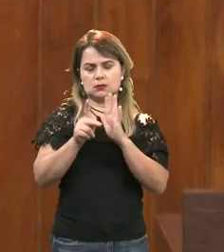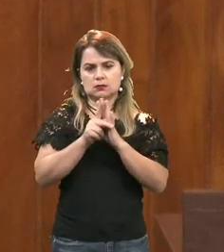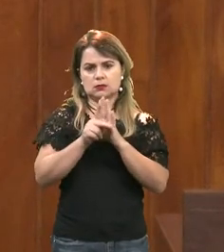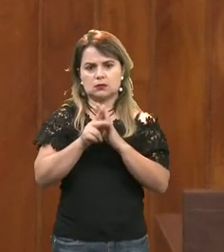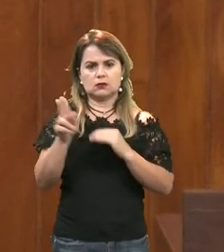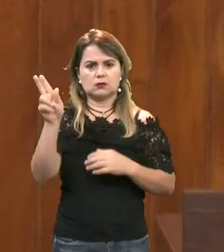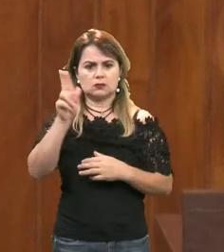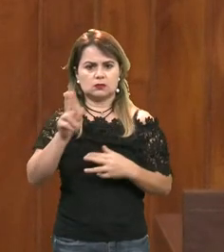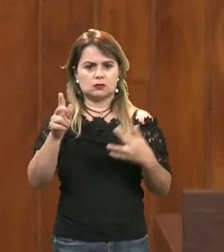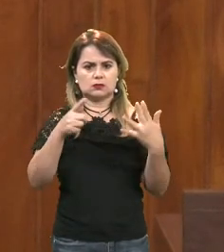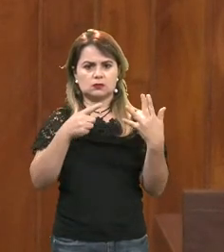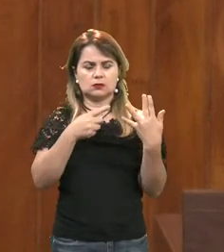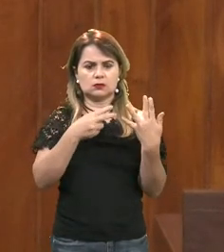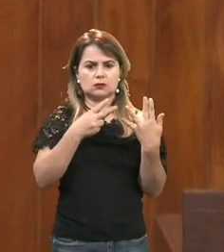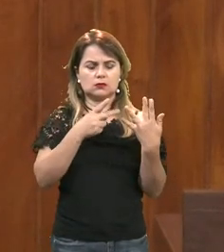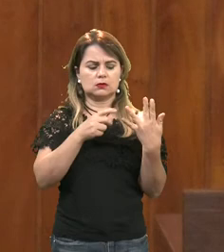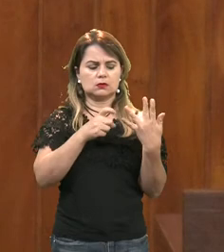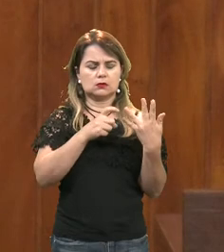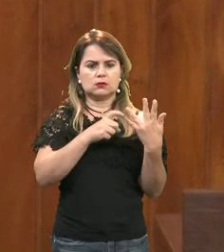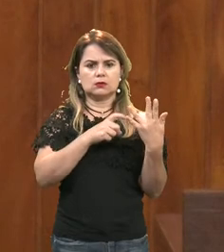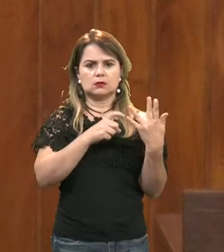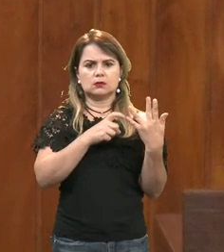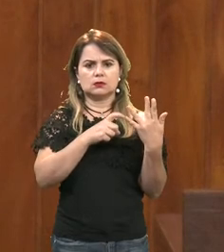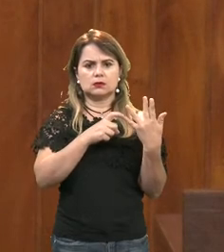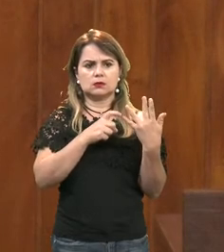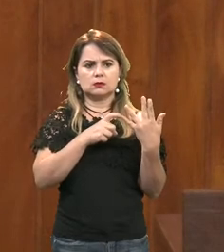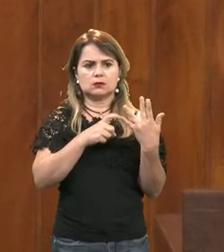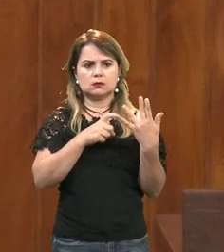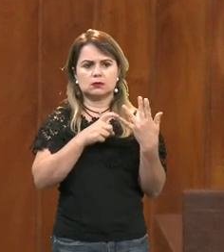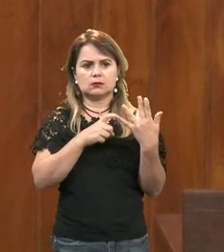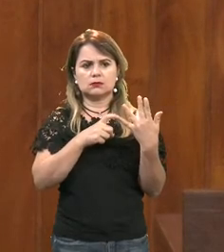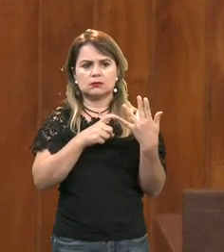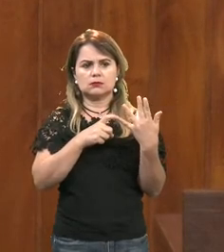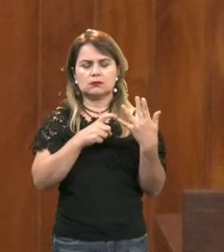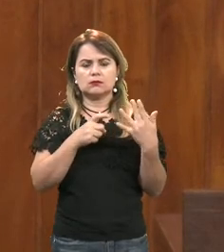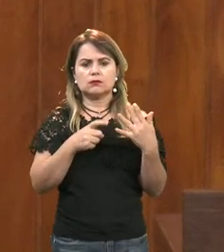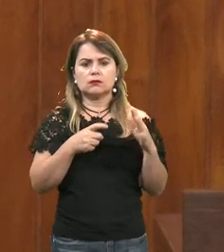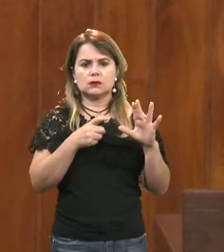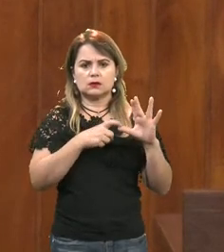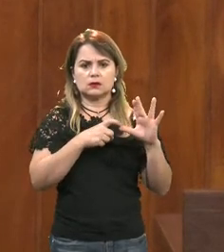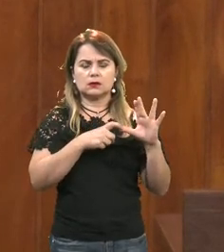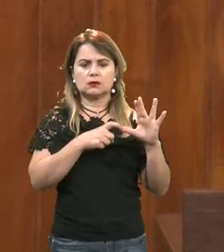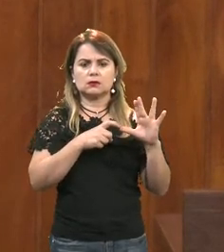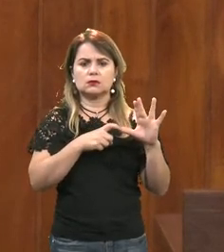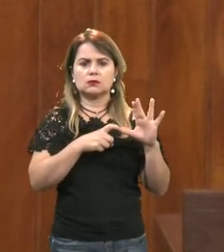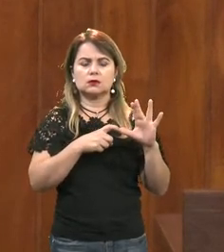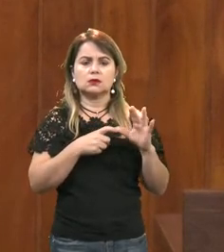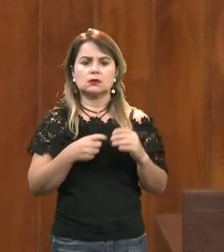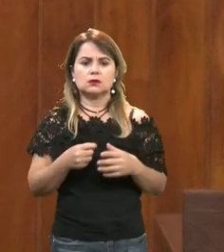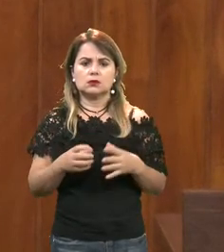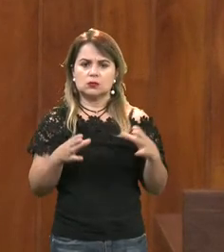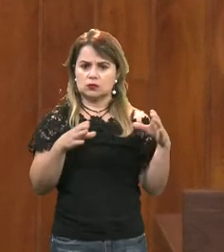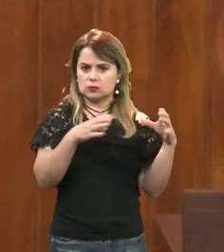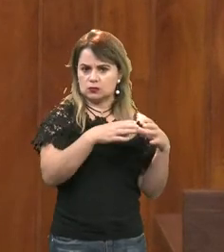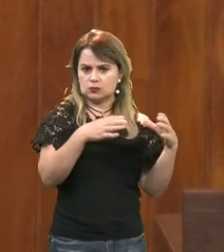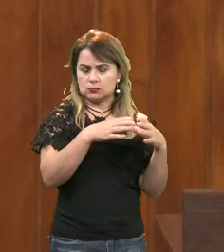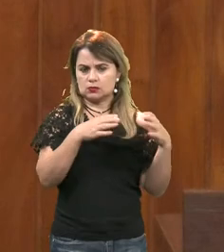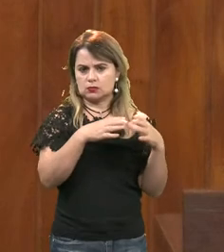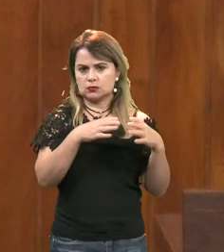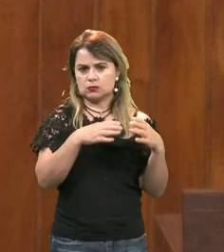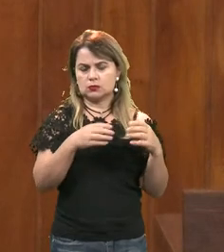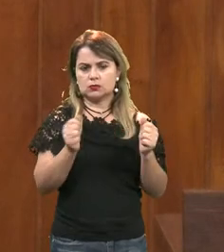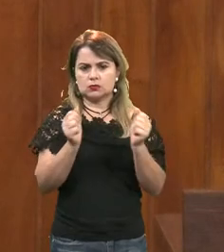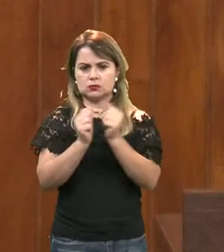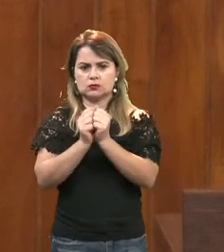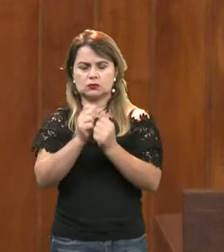Cannabis. O comitê é o órgão colegiado de composição paritária entre